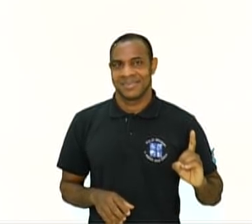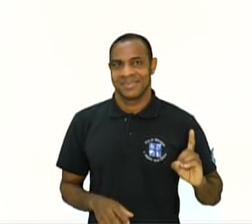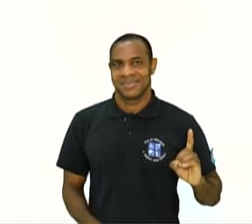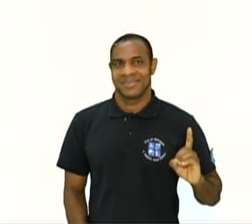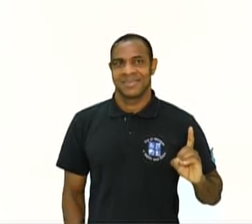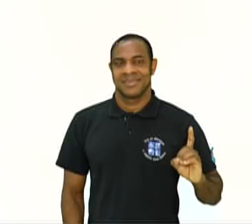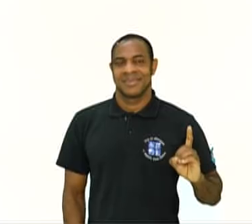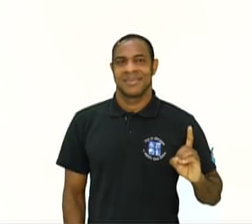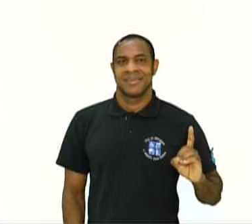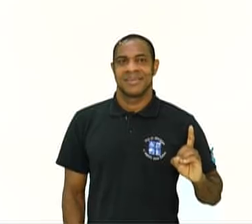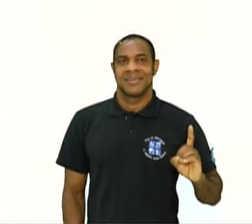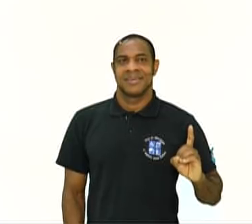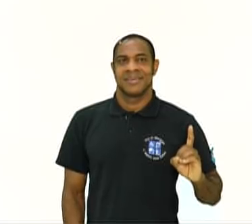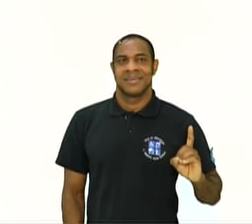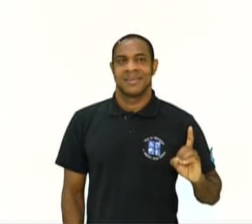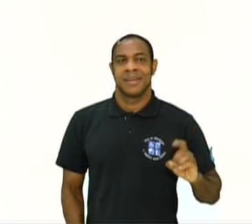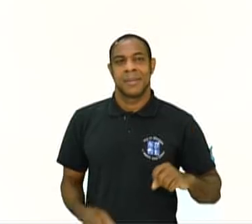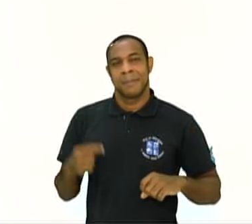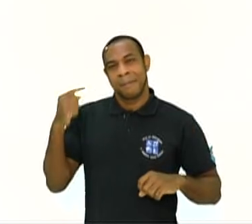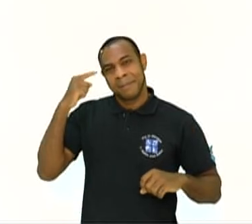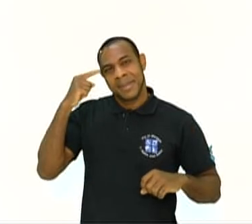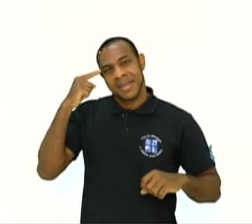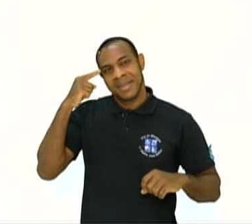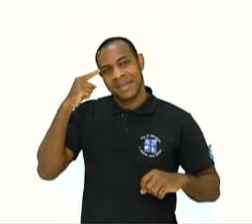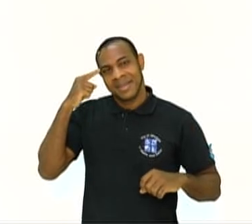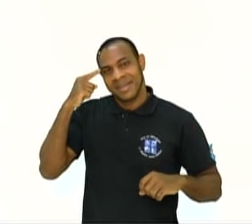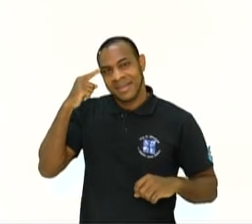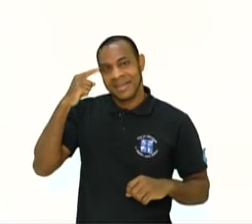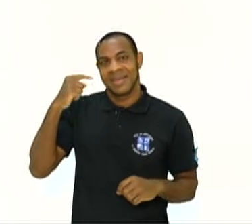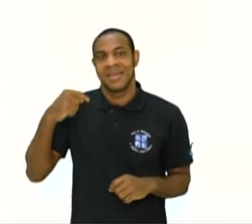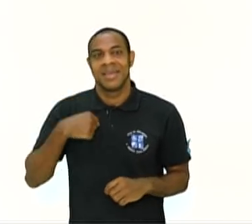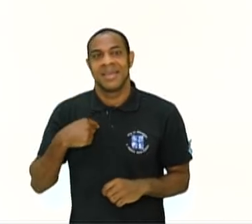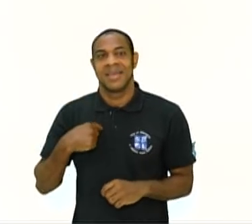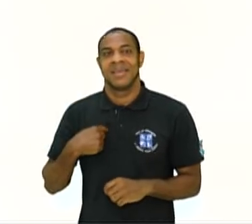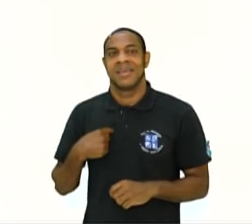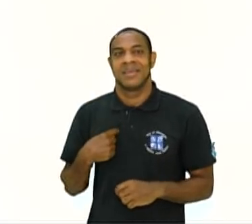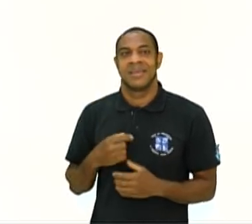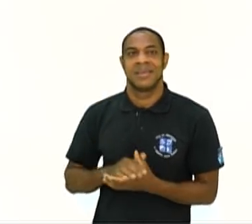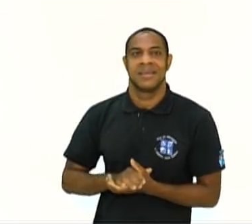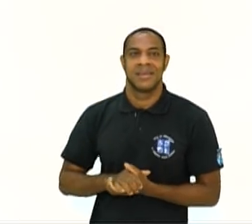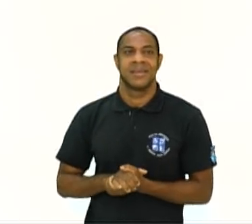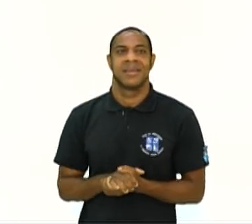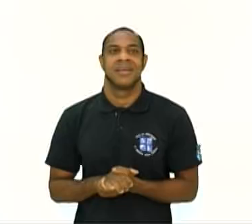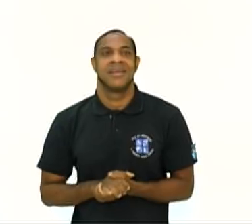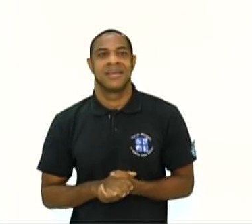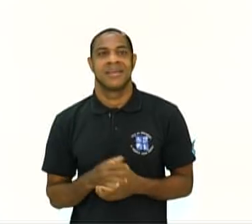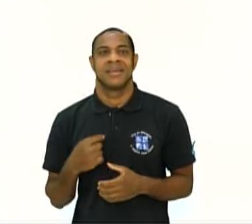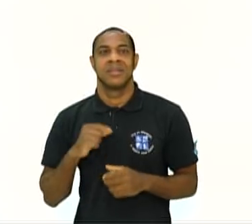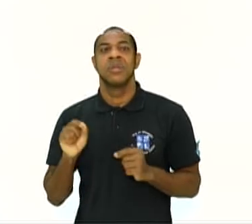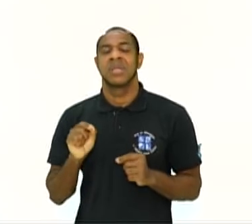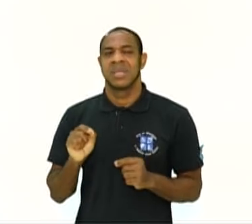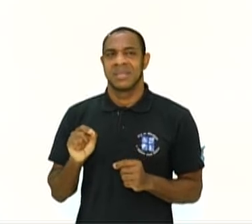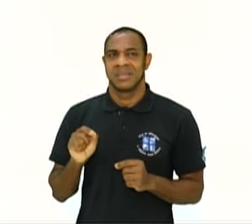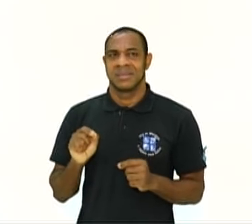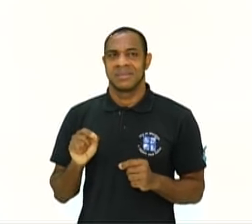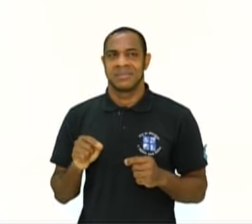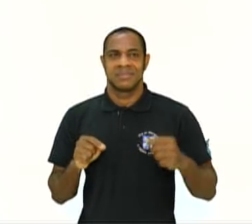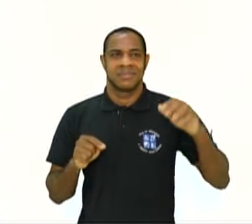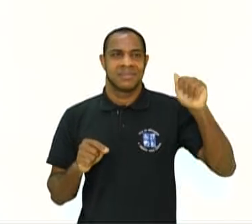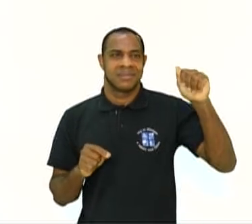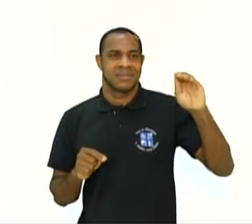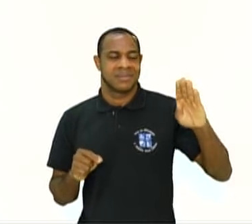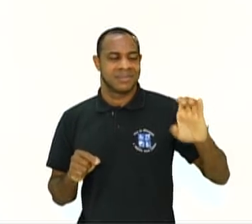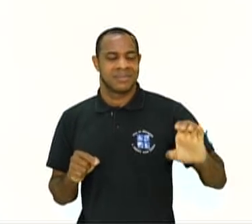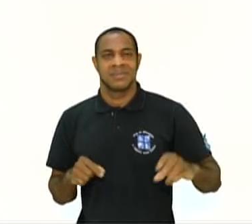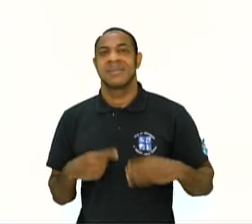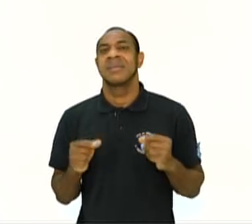night. Pense aí um pouquinho. Eu sou a witch, a cat, a bat